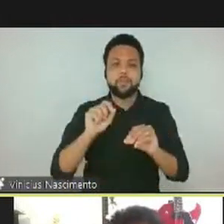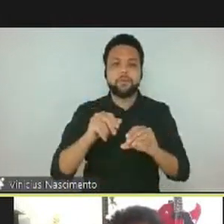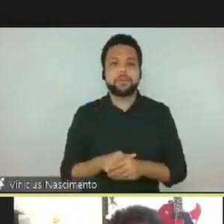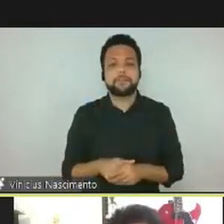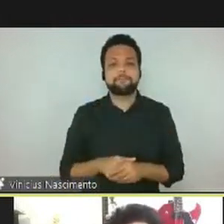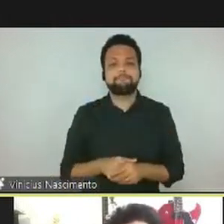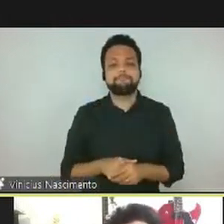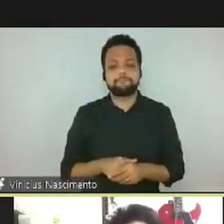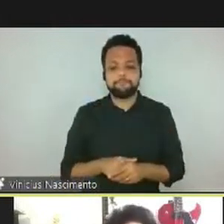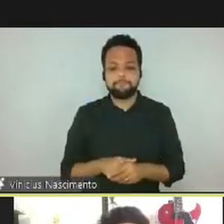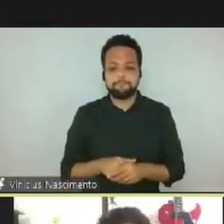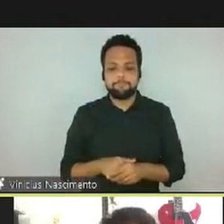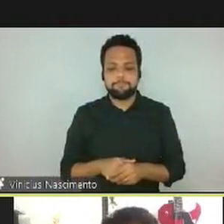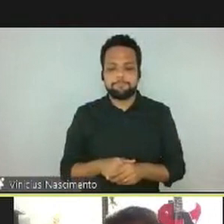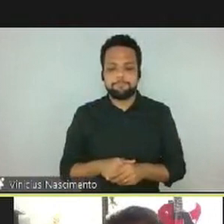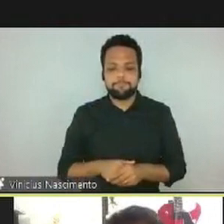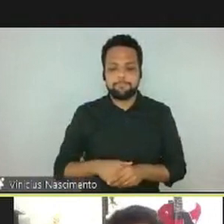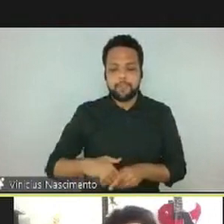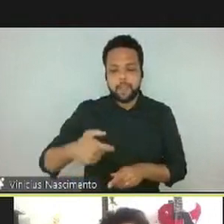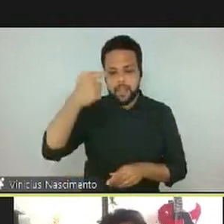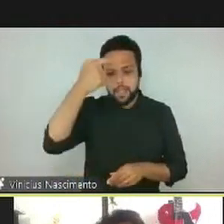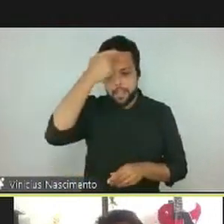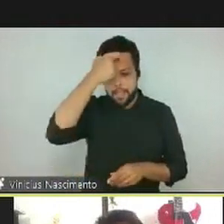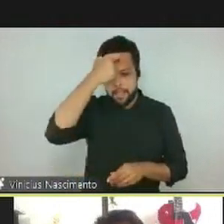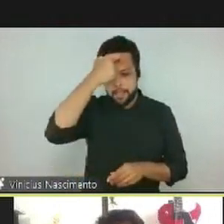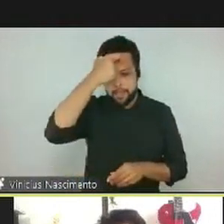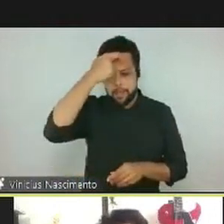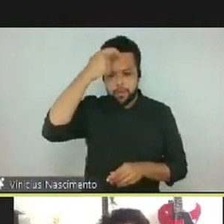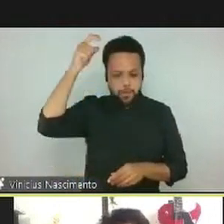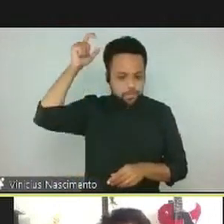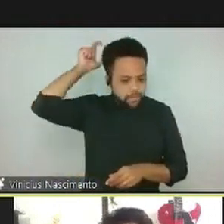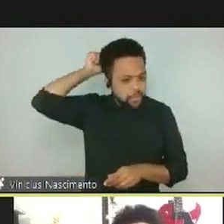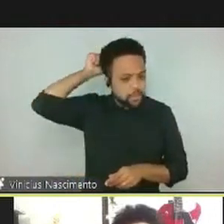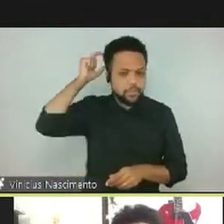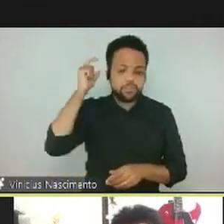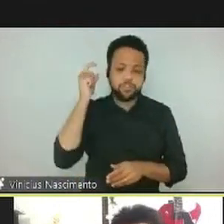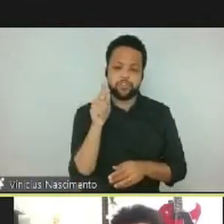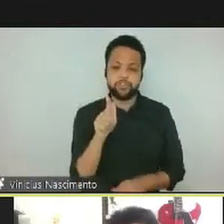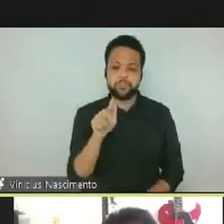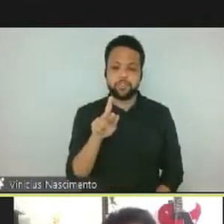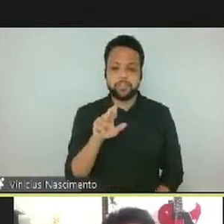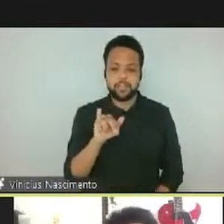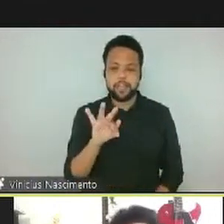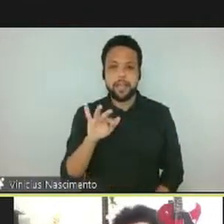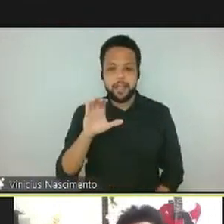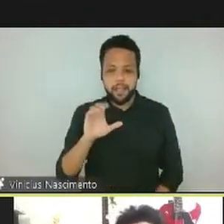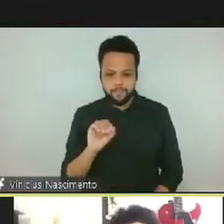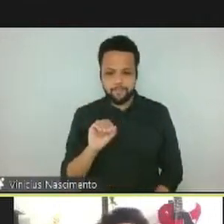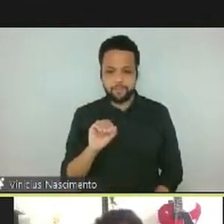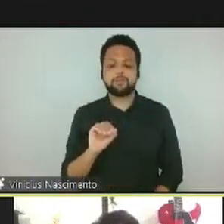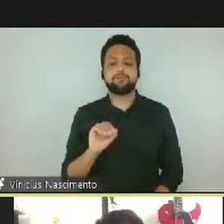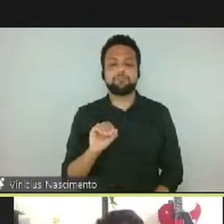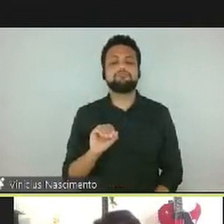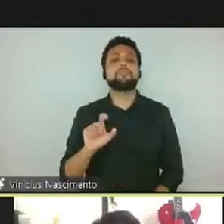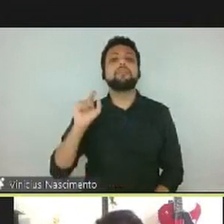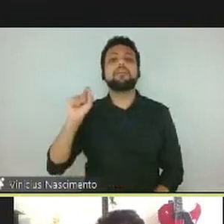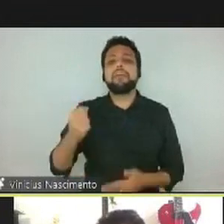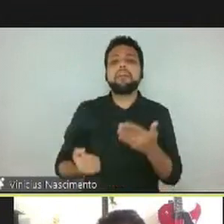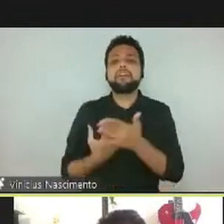Gráfico. Eu emprestei esse conceito de um filósofo, né, alemão